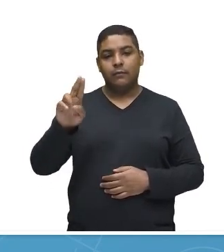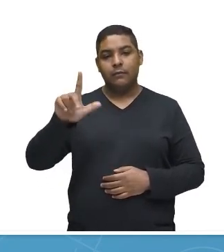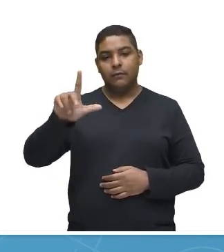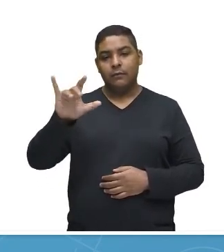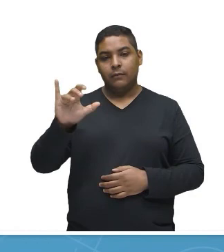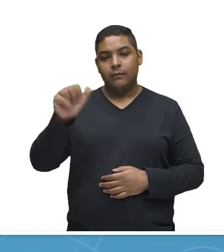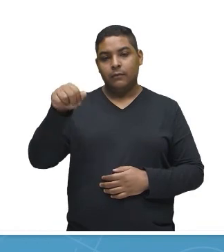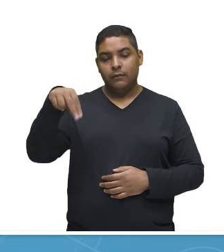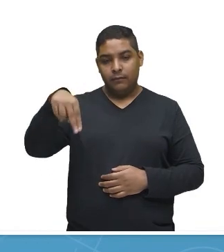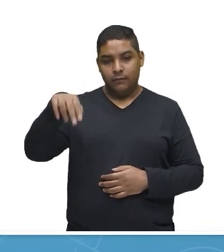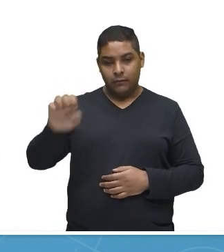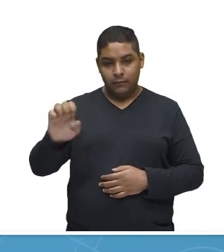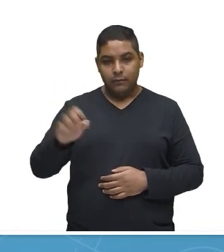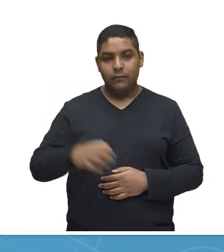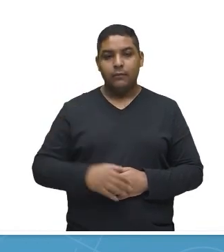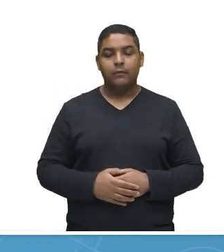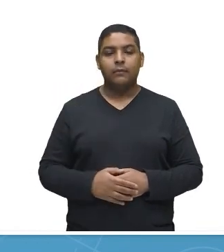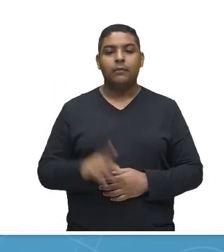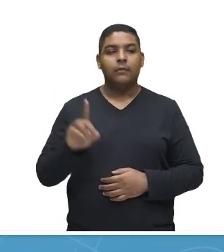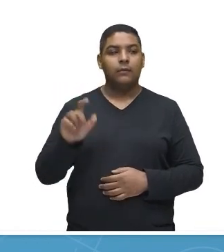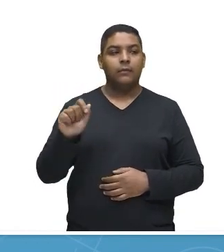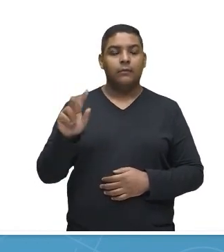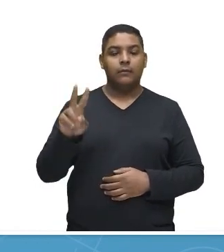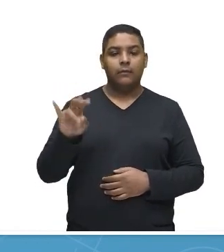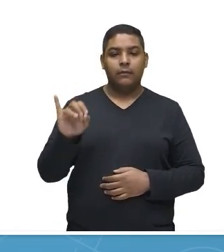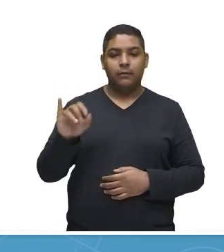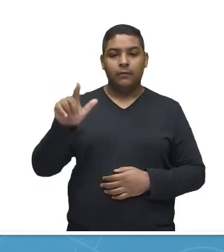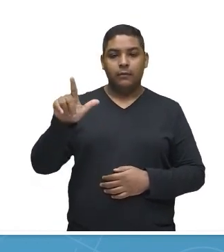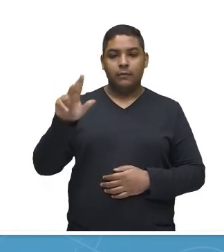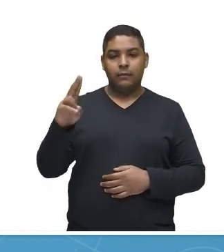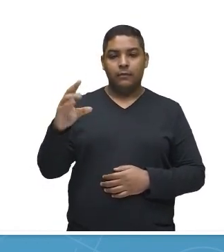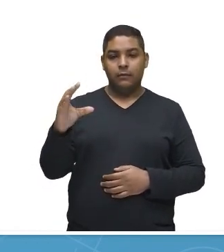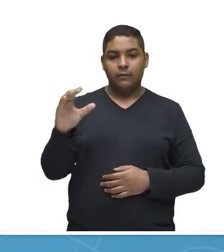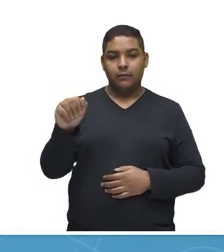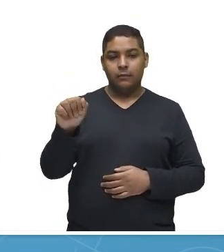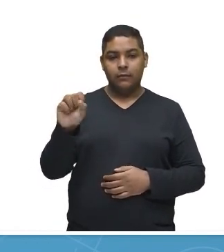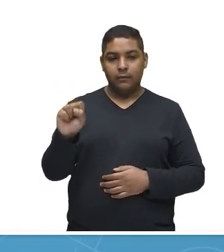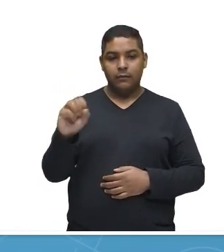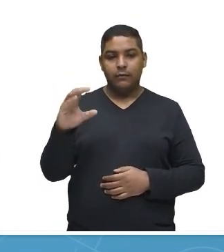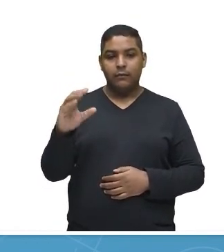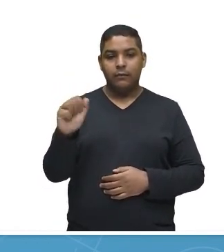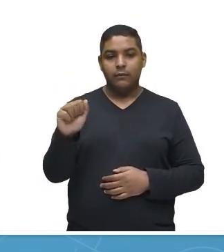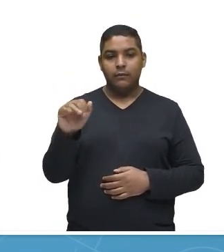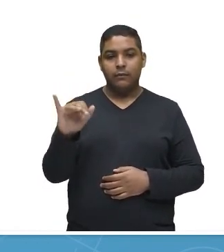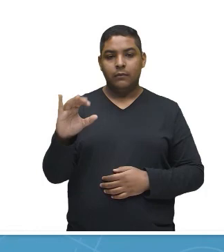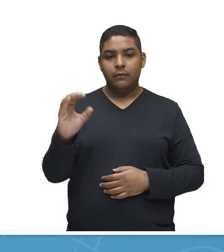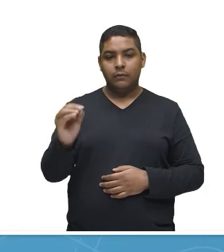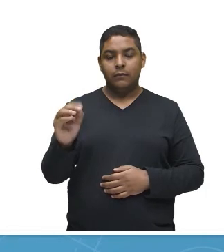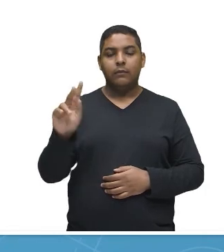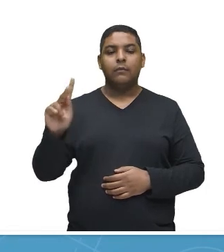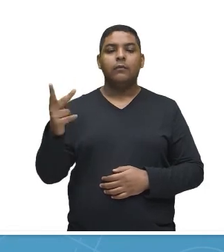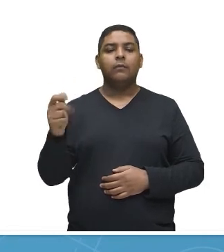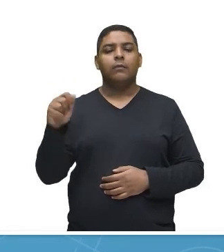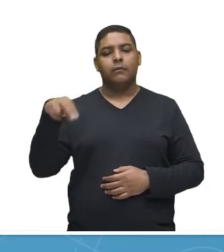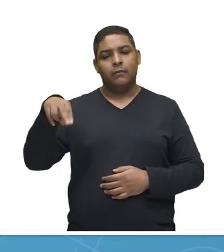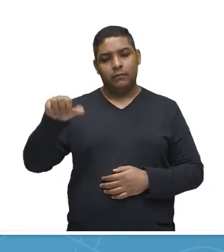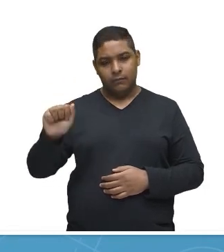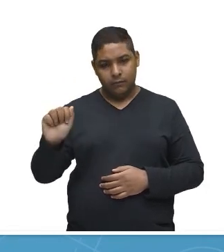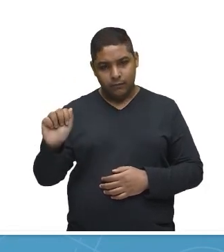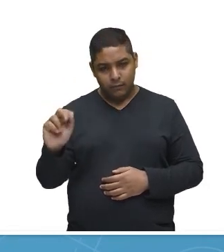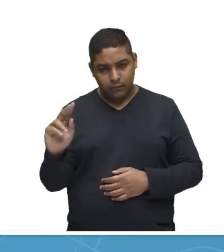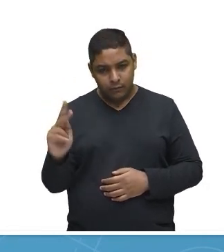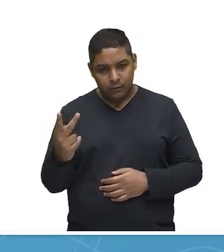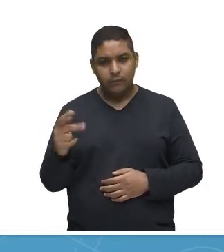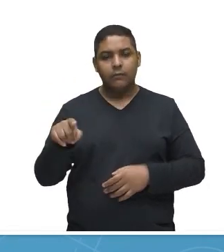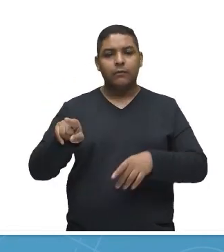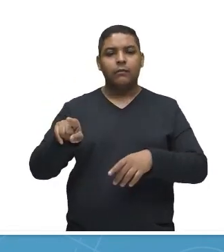o Davi, o Lucas, o Caio, o Pedro, a Bianca, a Dandara, Hanna, todo mundo participando,